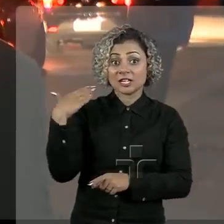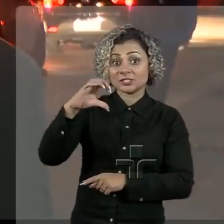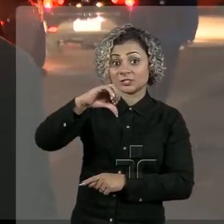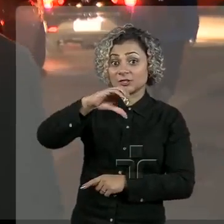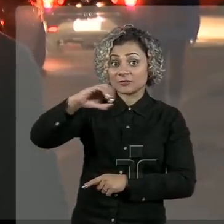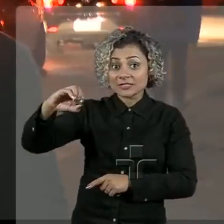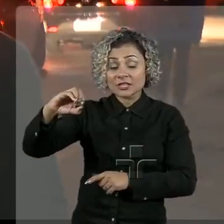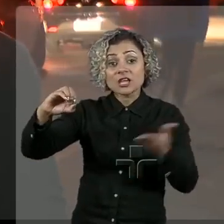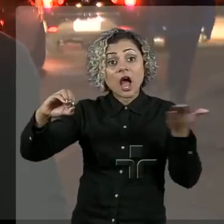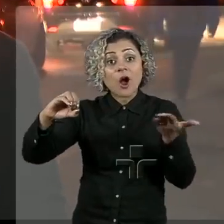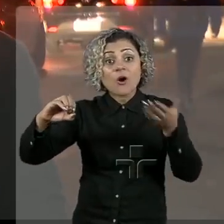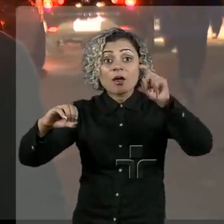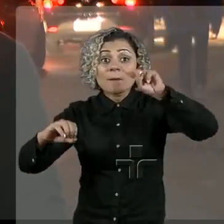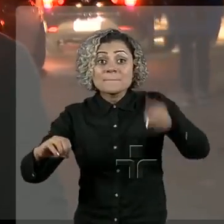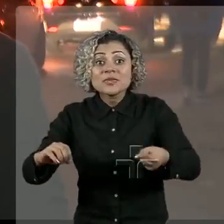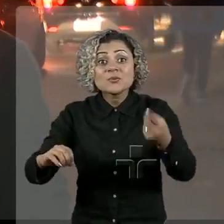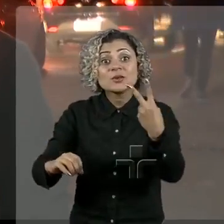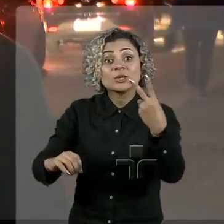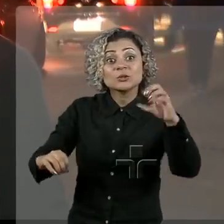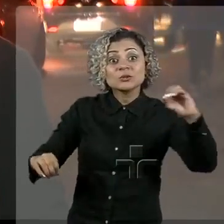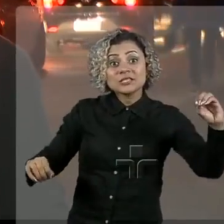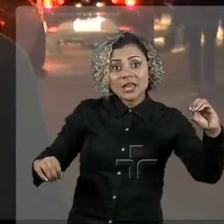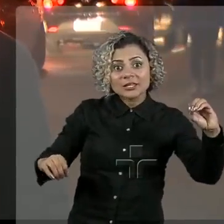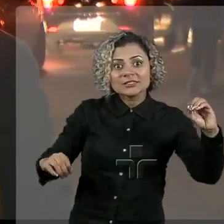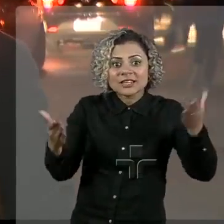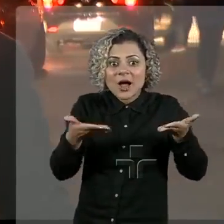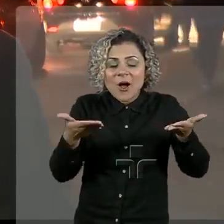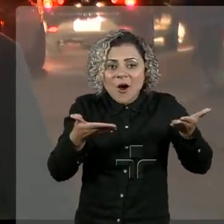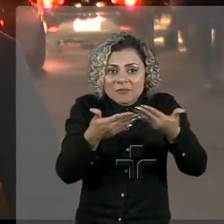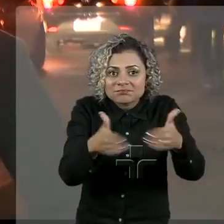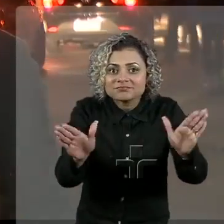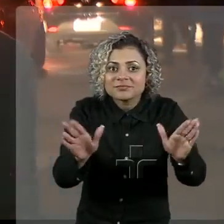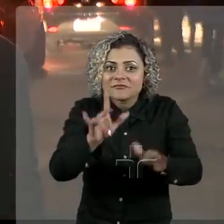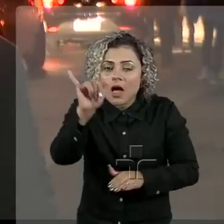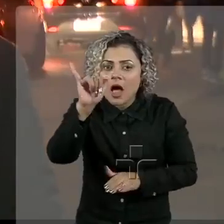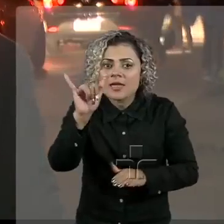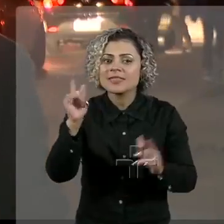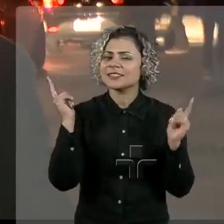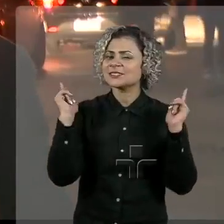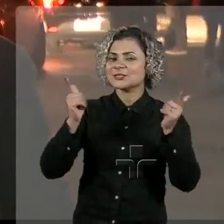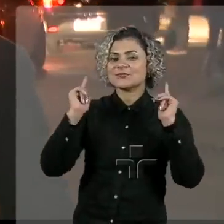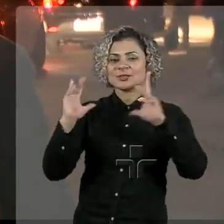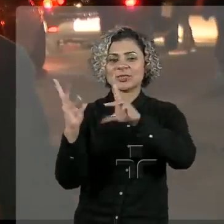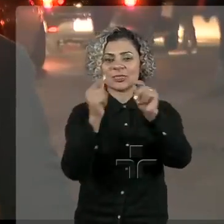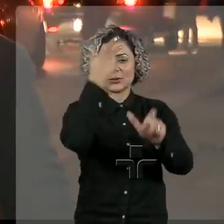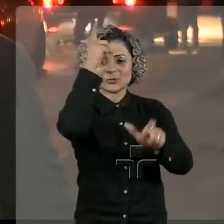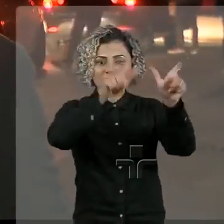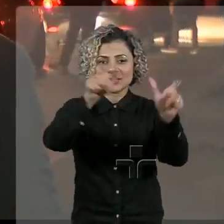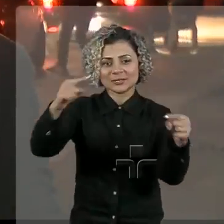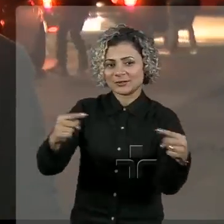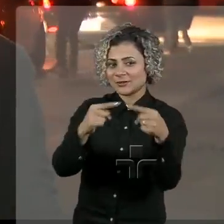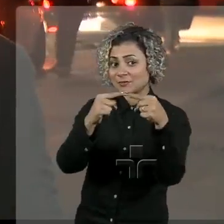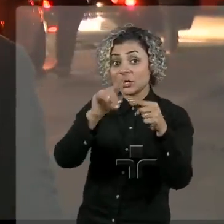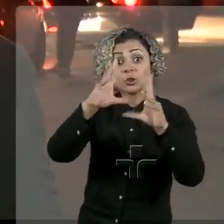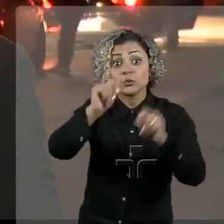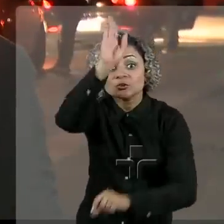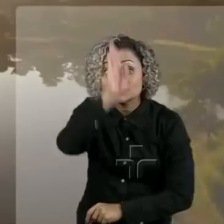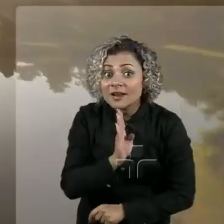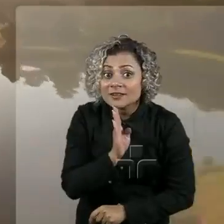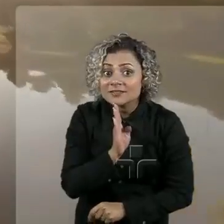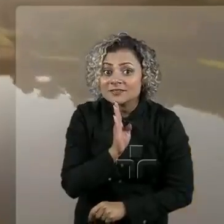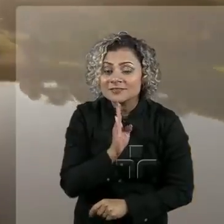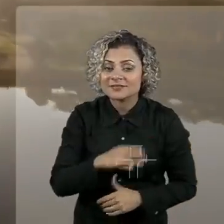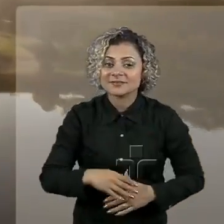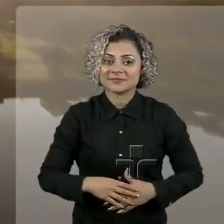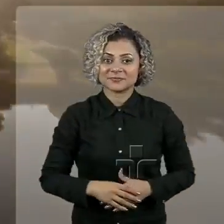no ano passado e serão 1.200 este ano. Ou seja, tem diversão para todo o público e tudo de graça.